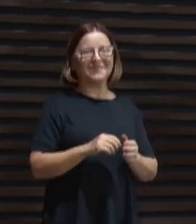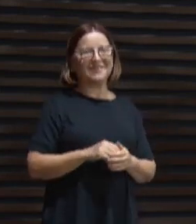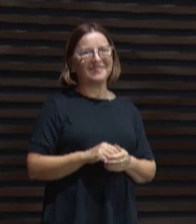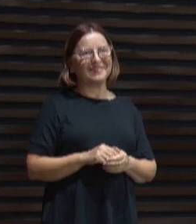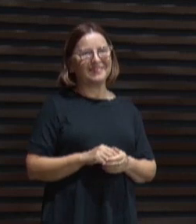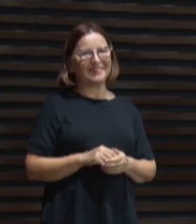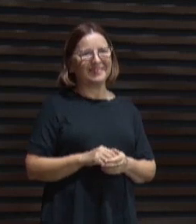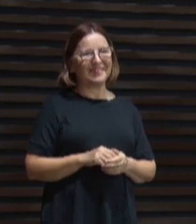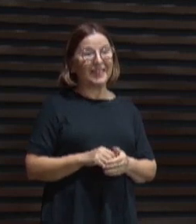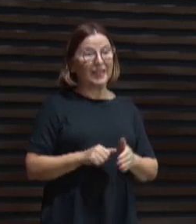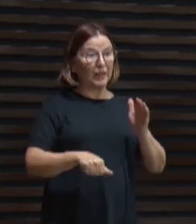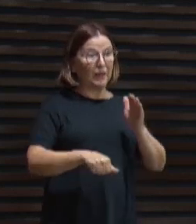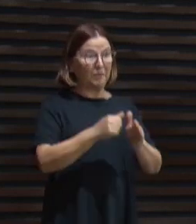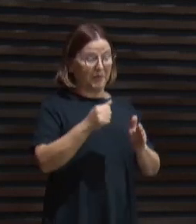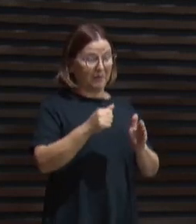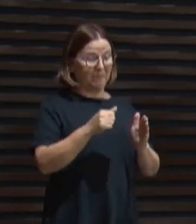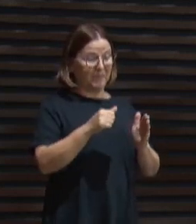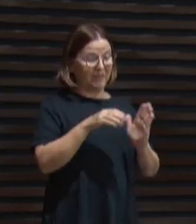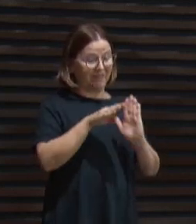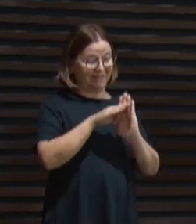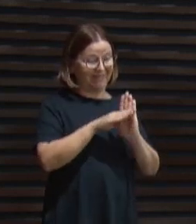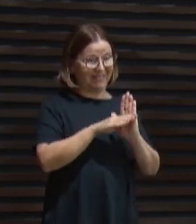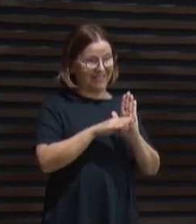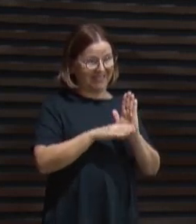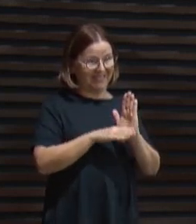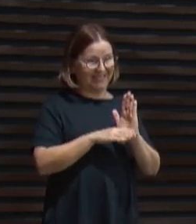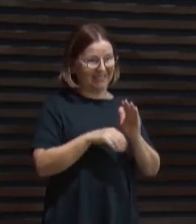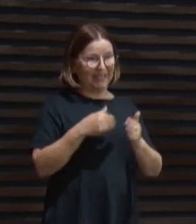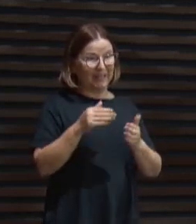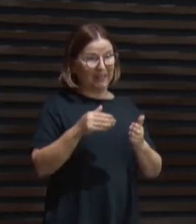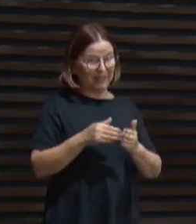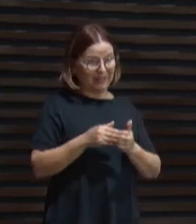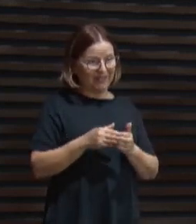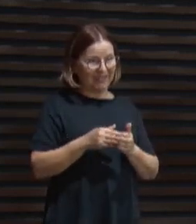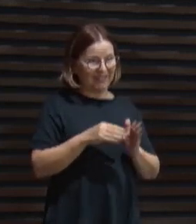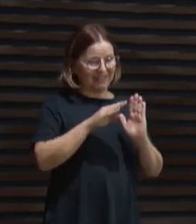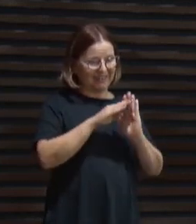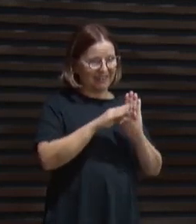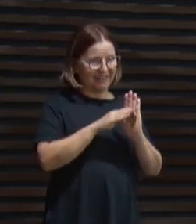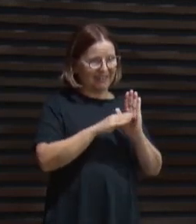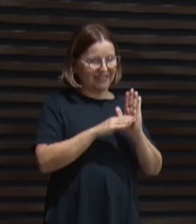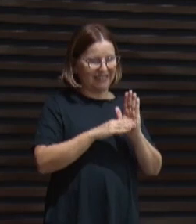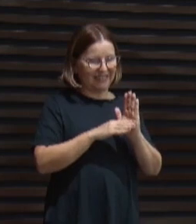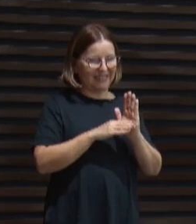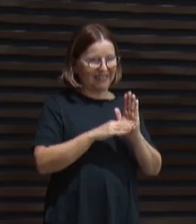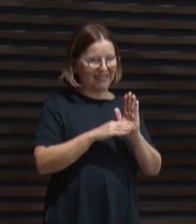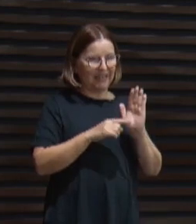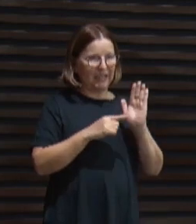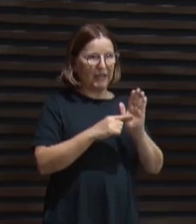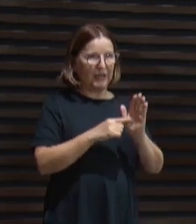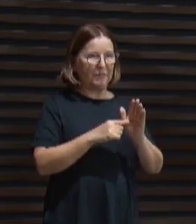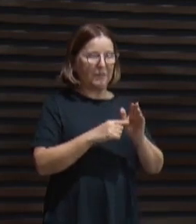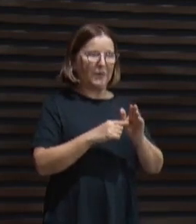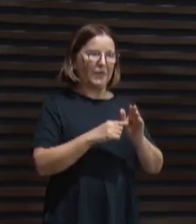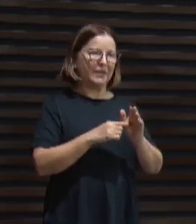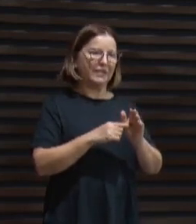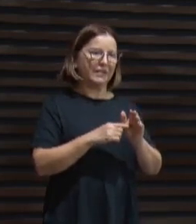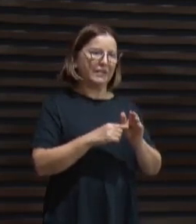Ele é o primeiro da lista, em todas as 3 listas de Mateus, Marcos e Lucas.